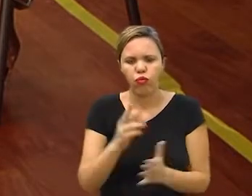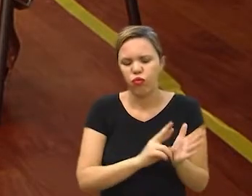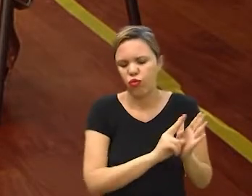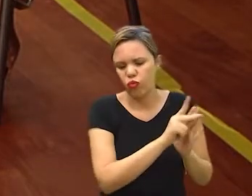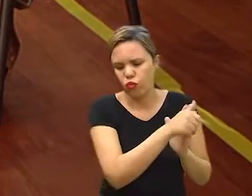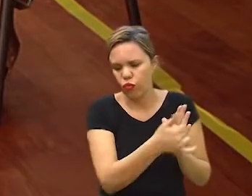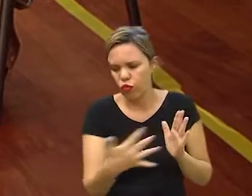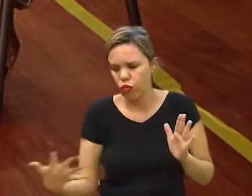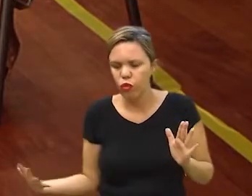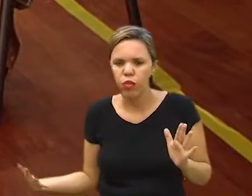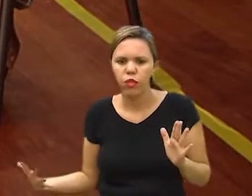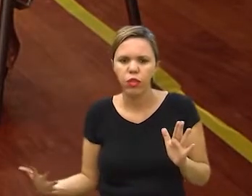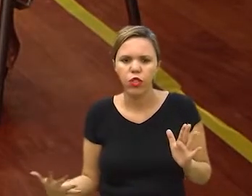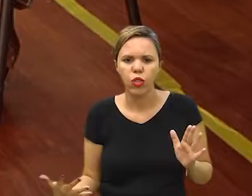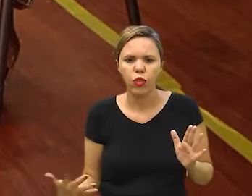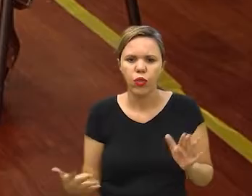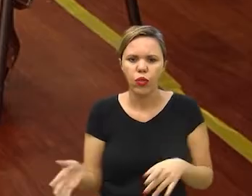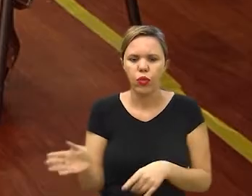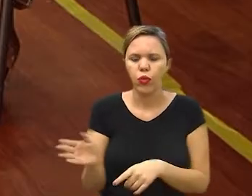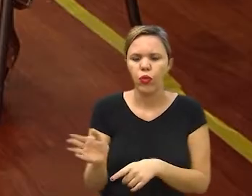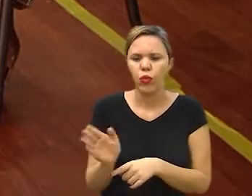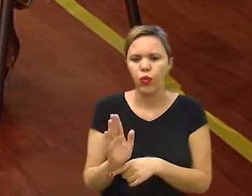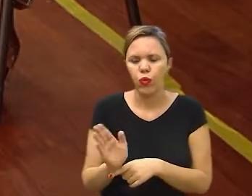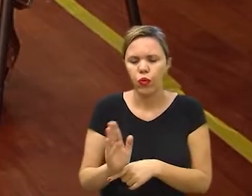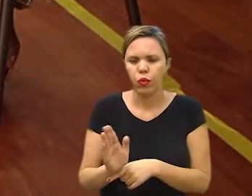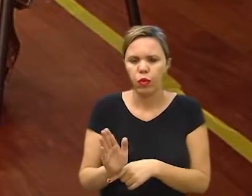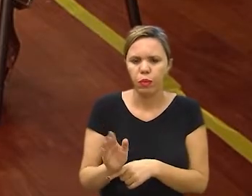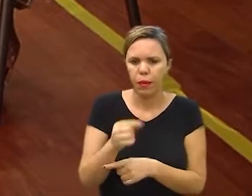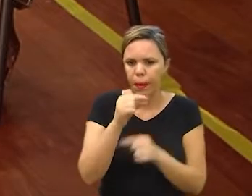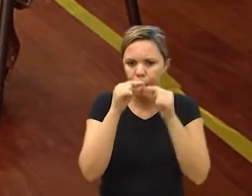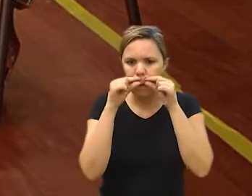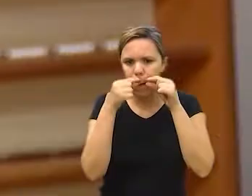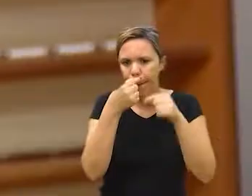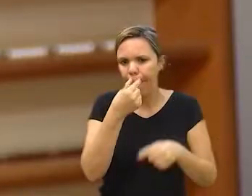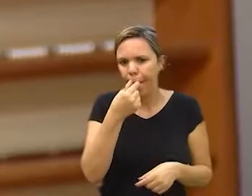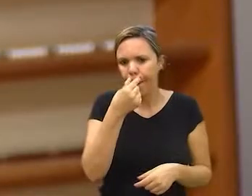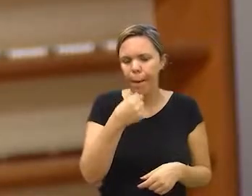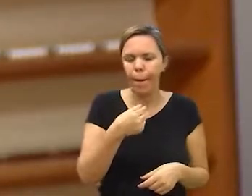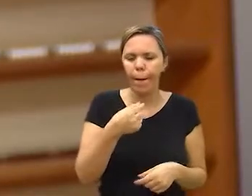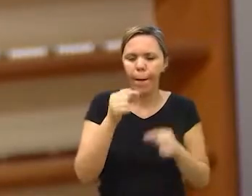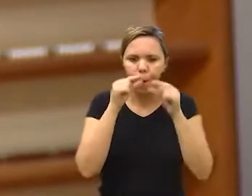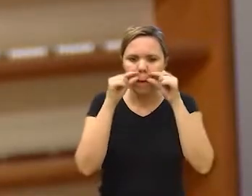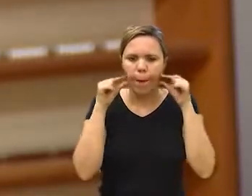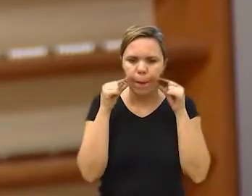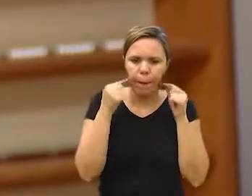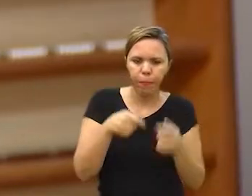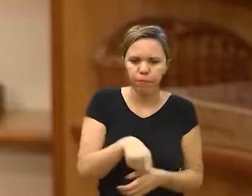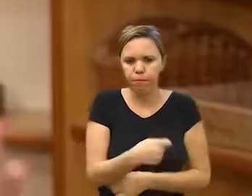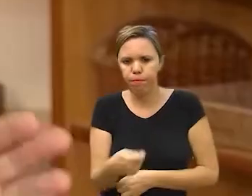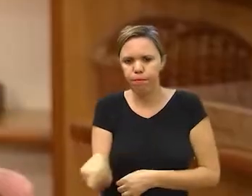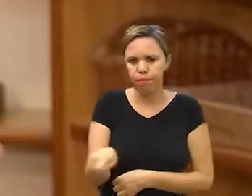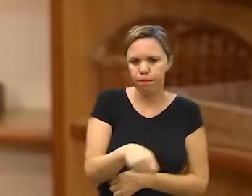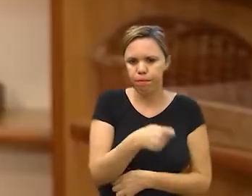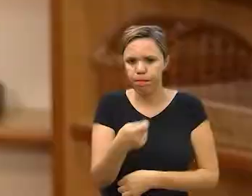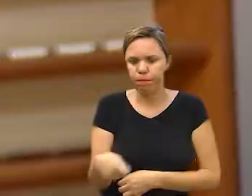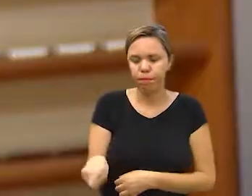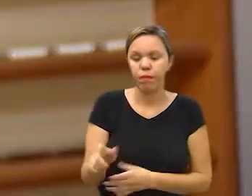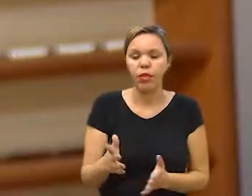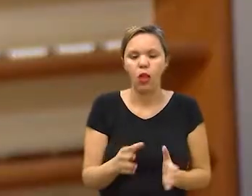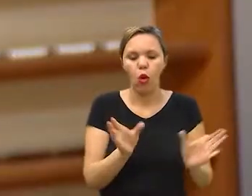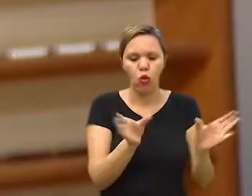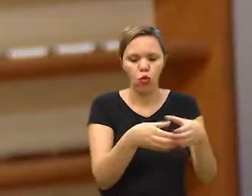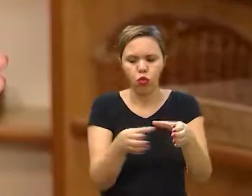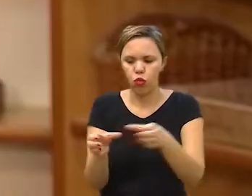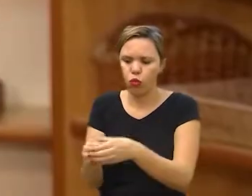né? Naquele filme do Chaplin, sim, Tempos sim, Modernos, que cada um se especializa. Formar um grupo próximo. Então, e aí não tem um indivíduo,